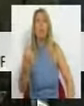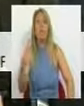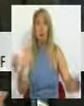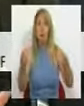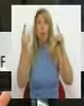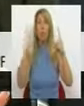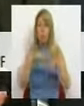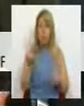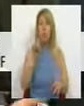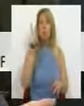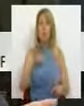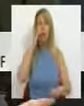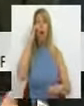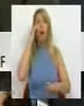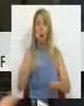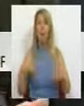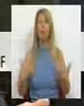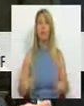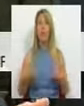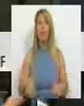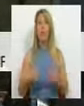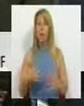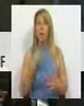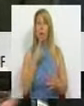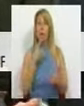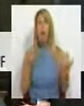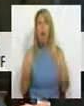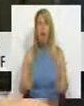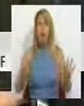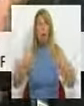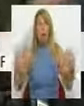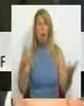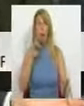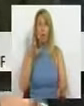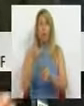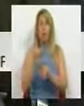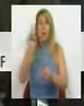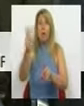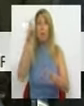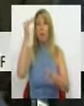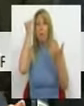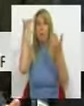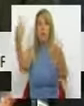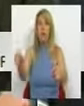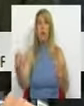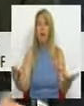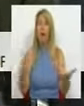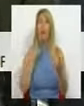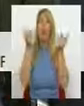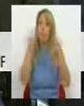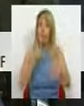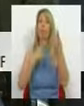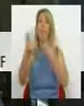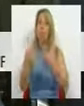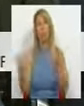de grande dimensão, que qualquer auditora provavelmente deveria ter conhecimento disso. E, portanto, eu insisto nesta questão, o Sr. Doutor já